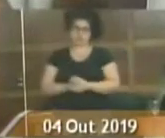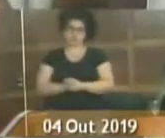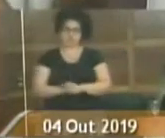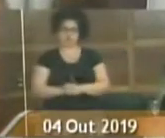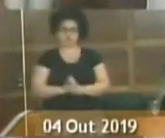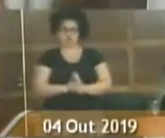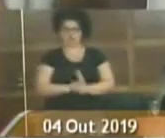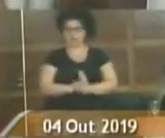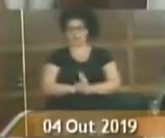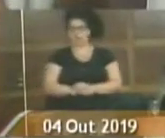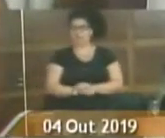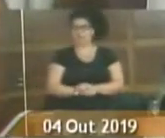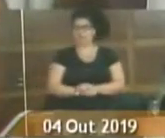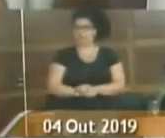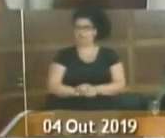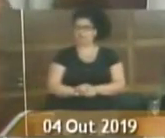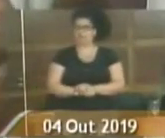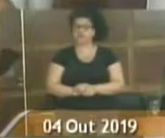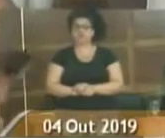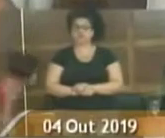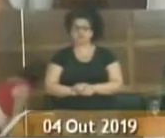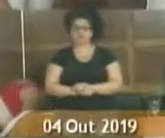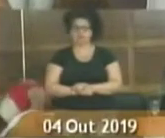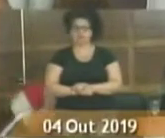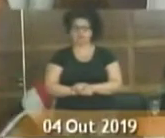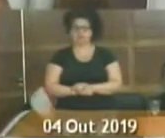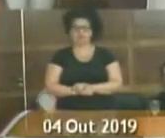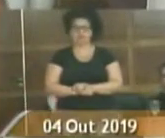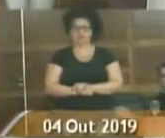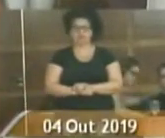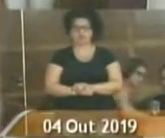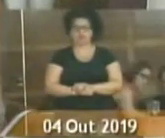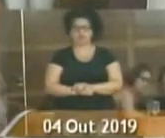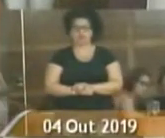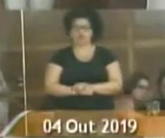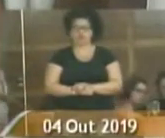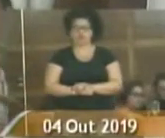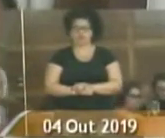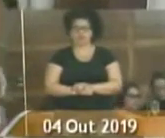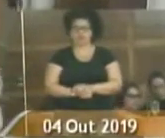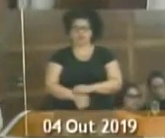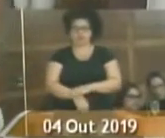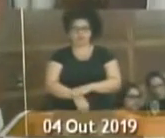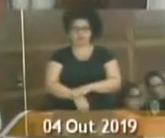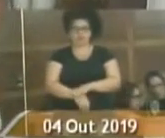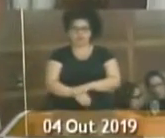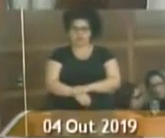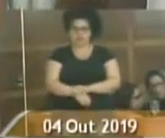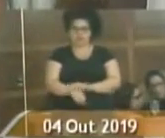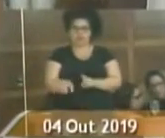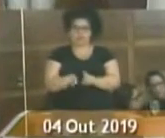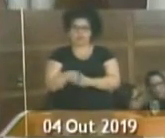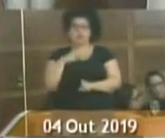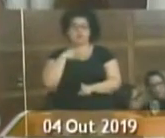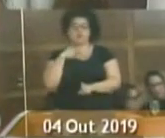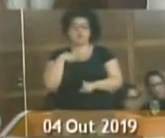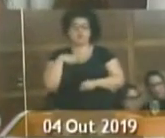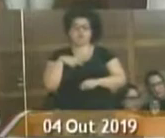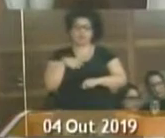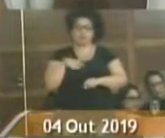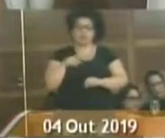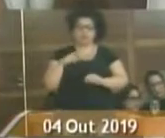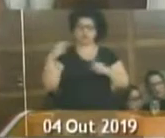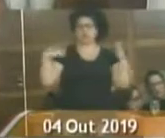tira rapidinho. Tá? Não pode deixar o animalzinho de sapatinho o dia inteiro. E também não pode passear com ele em horário